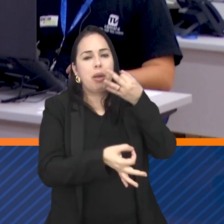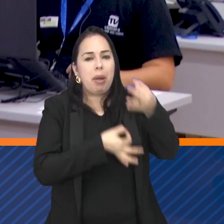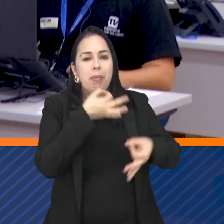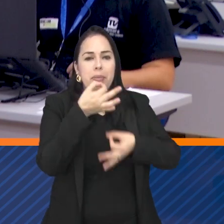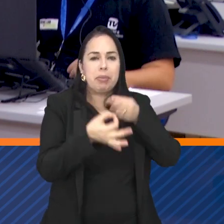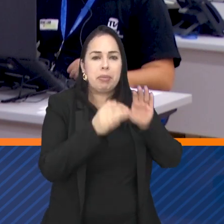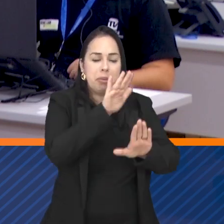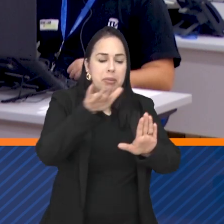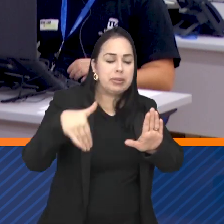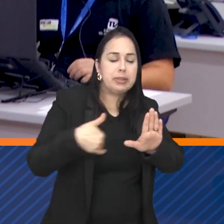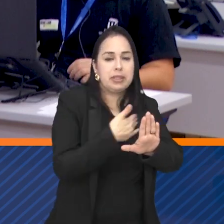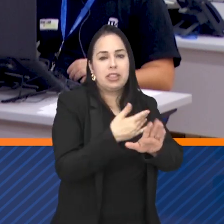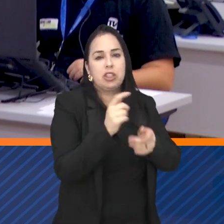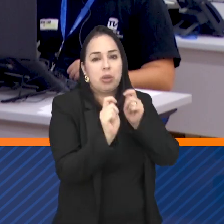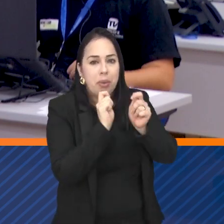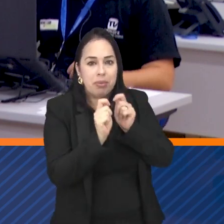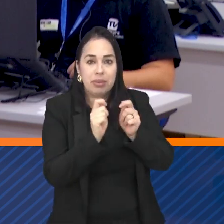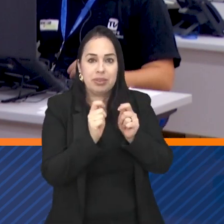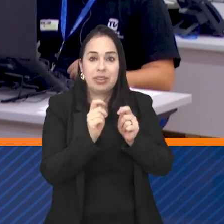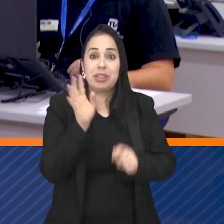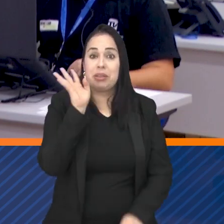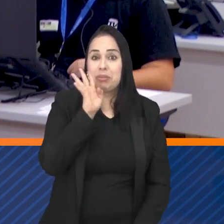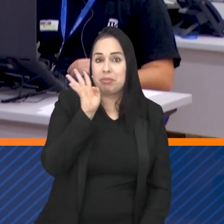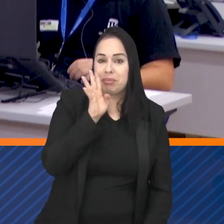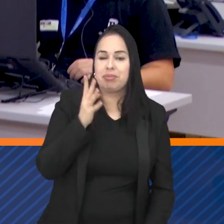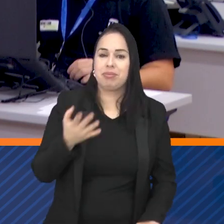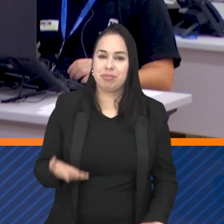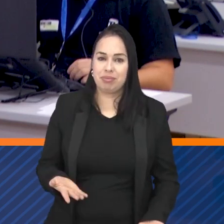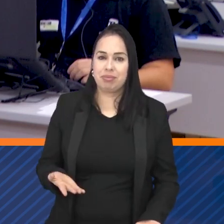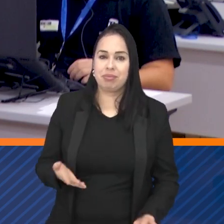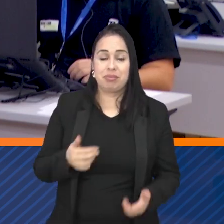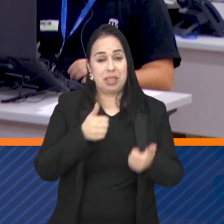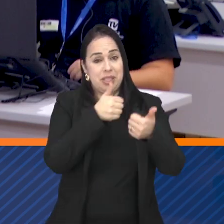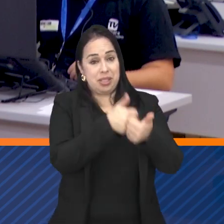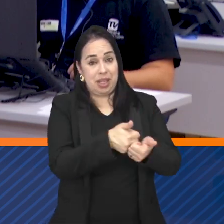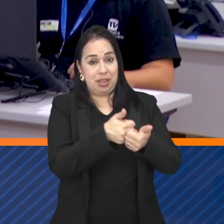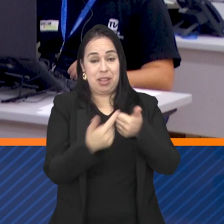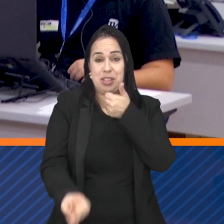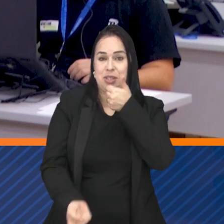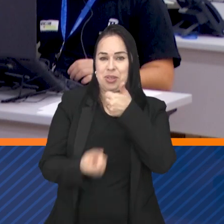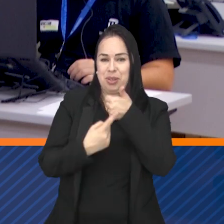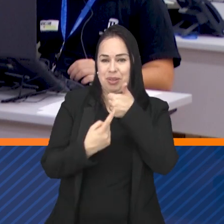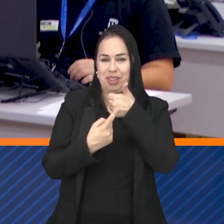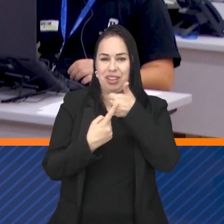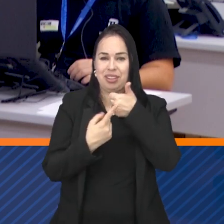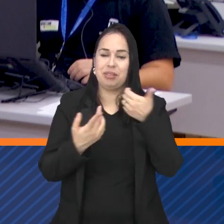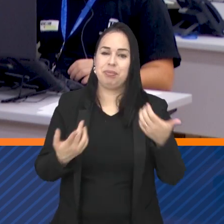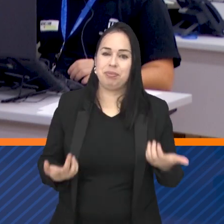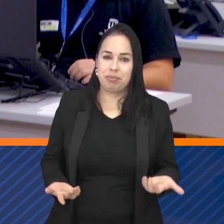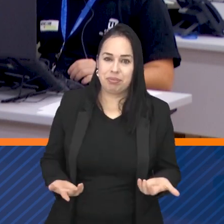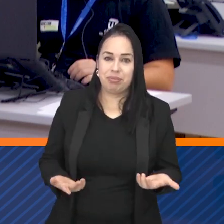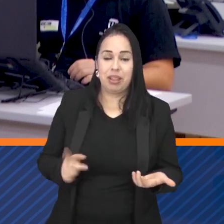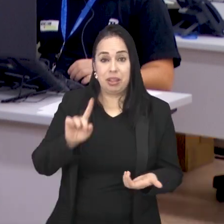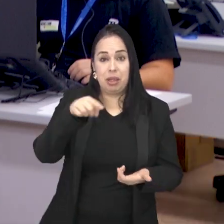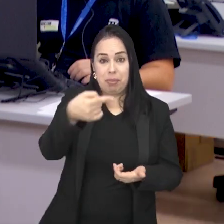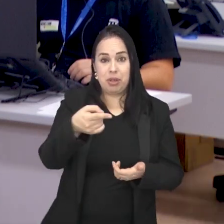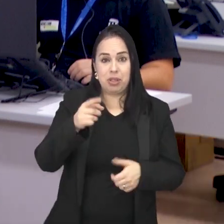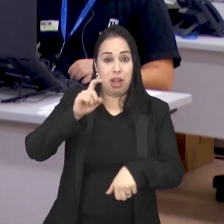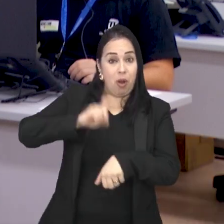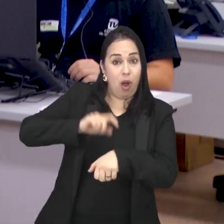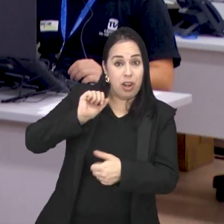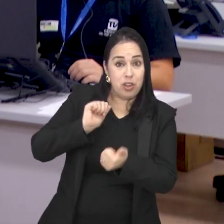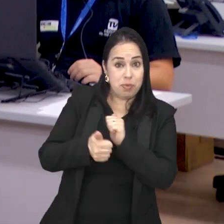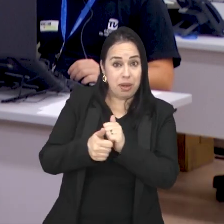ainda acompanha os bastidores e muita informação legal sobre o nosso trabalho. Então siga e se inscreva nos nossos canais. A